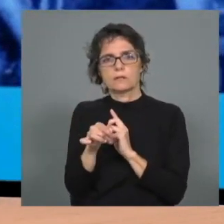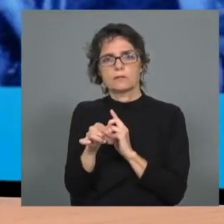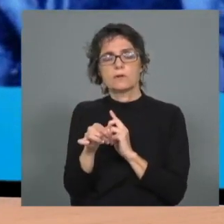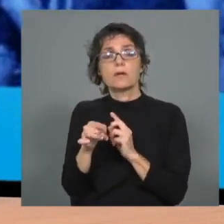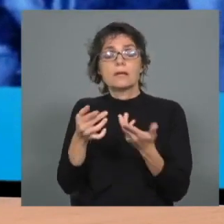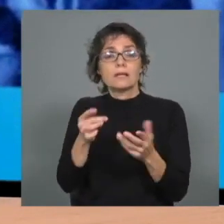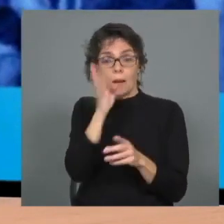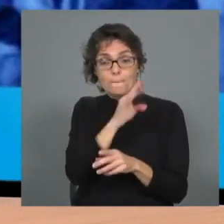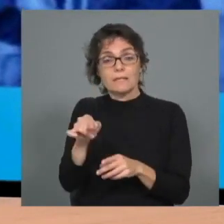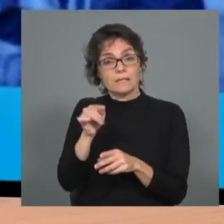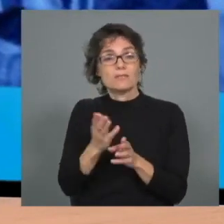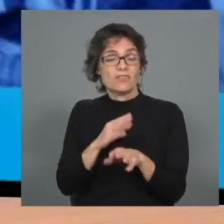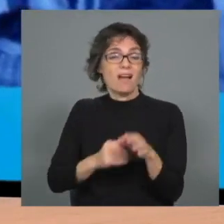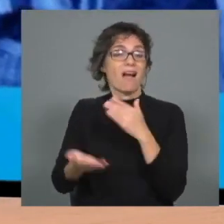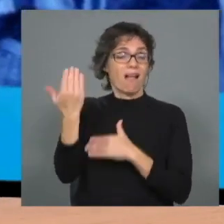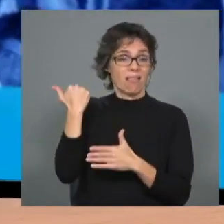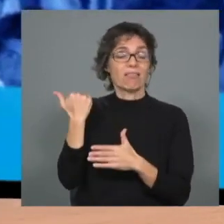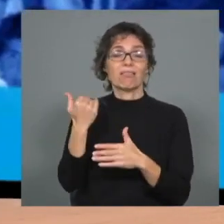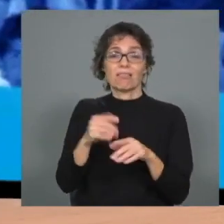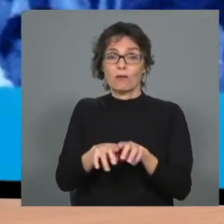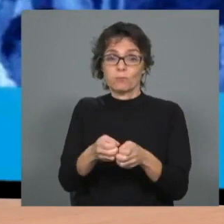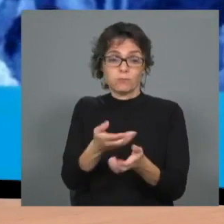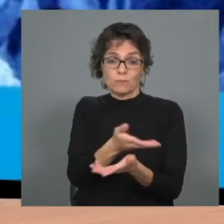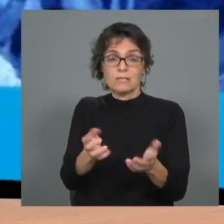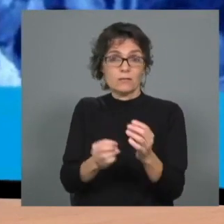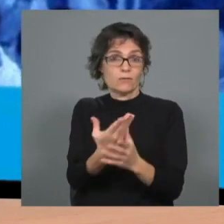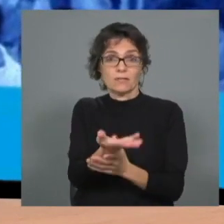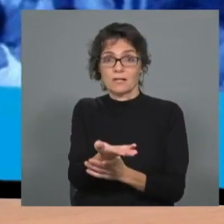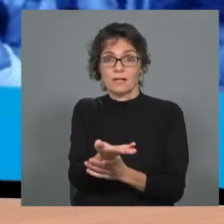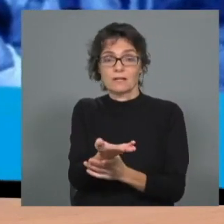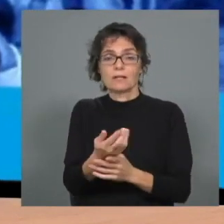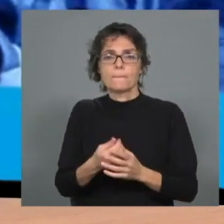estabelecimento desses partidos, inclusive, né? Portanto,